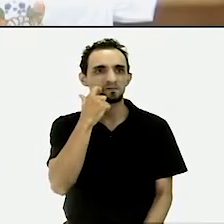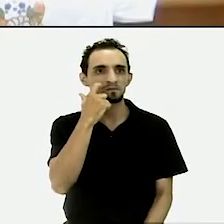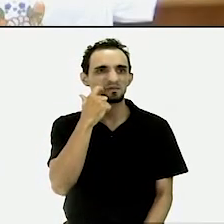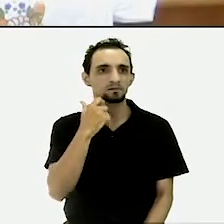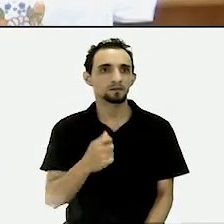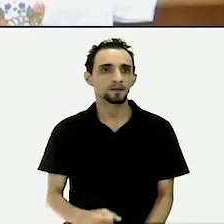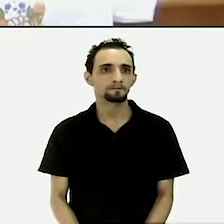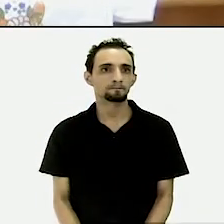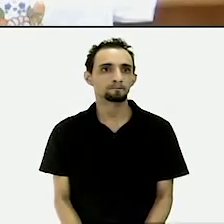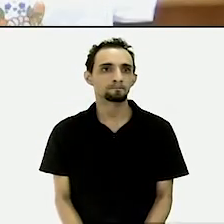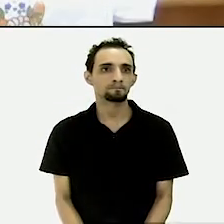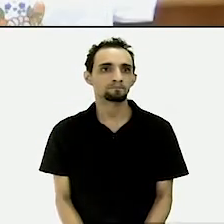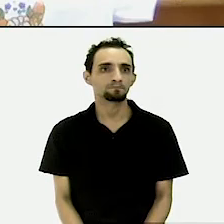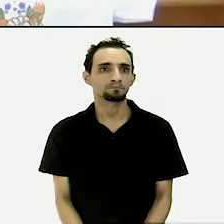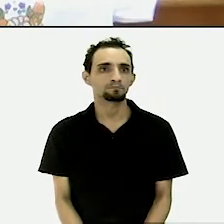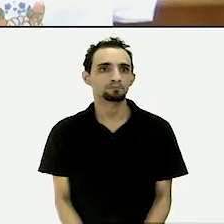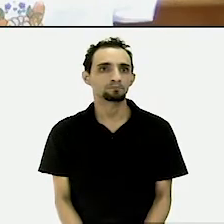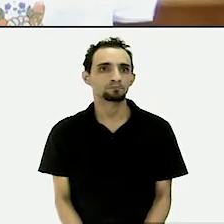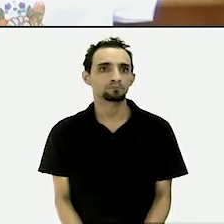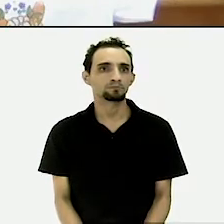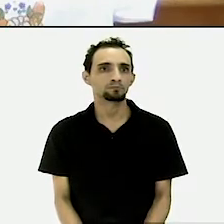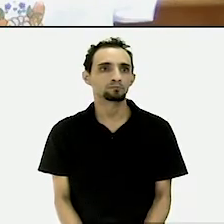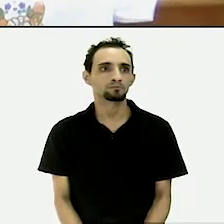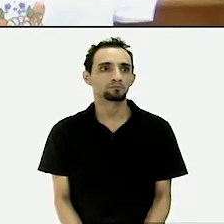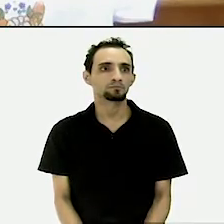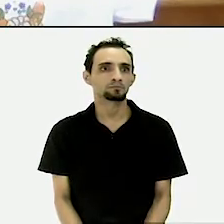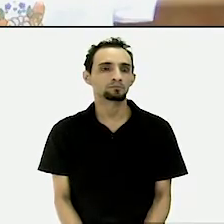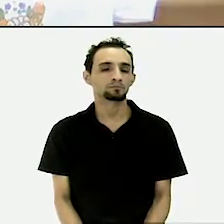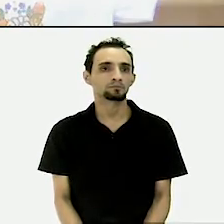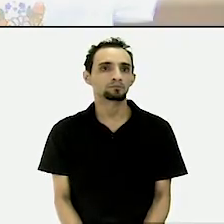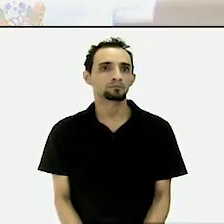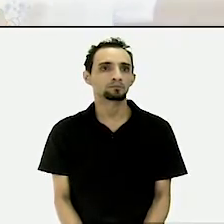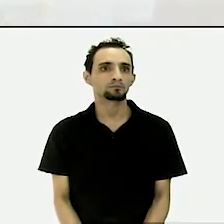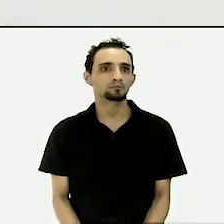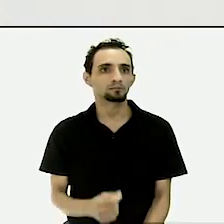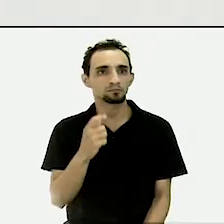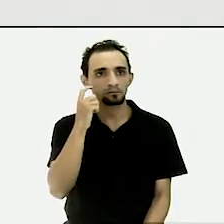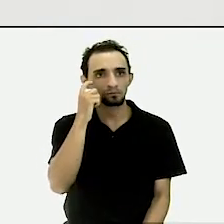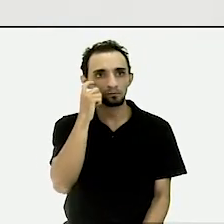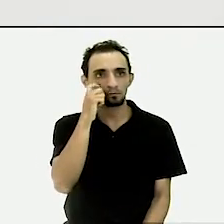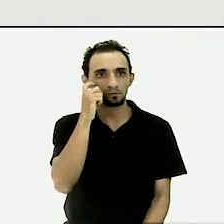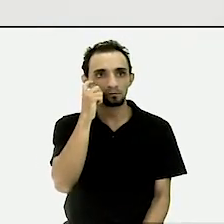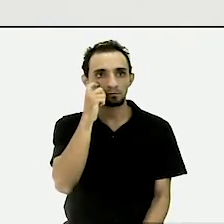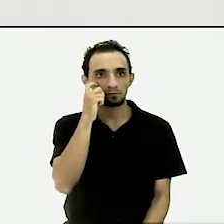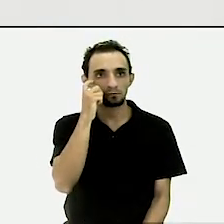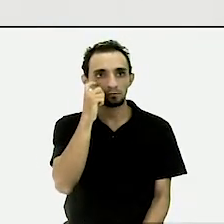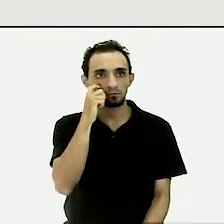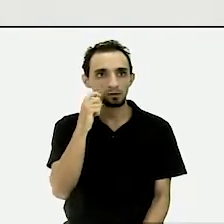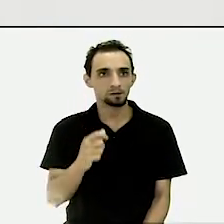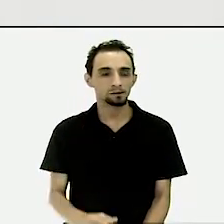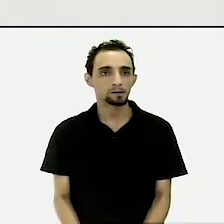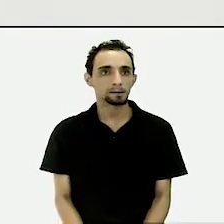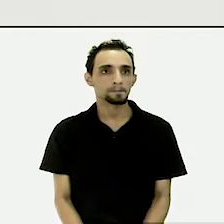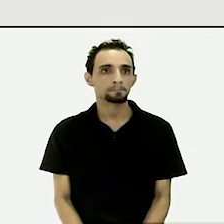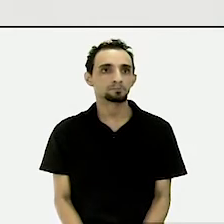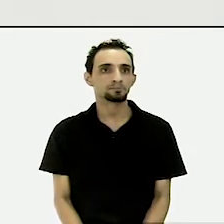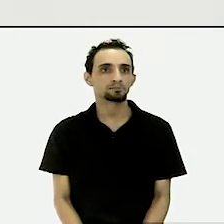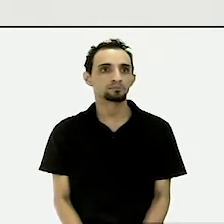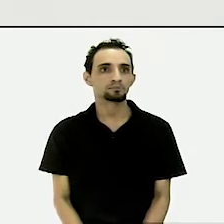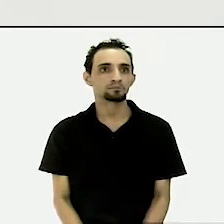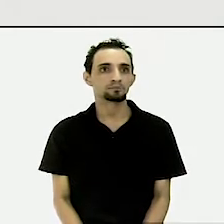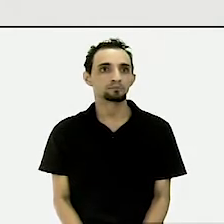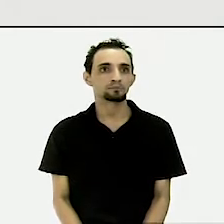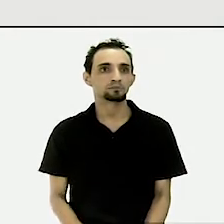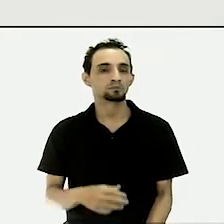vereador? Pois não. Parabenizar a vereadora Rosa. Mulher, o respeito às mulheres, né,